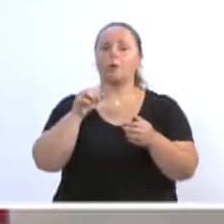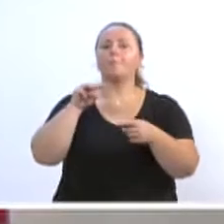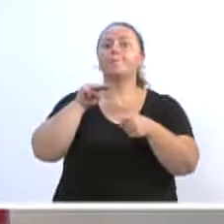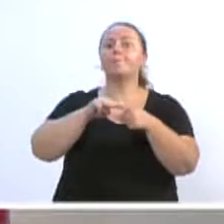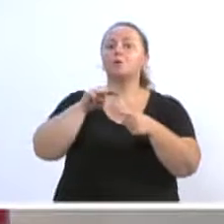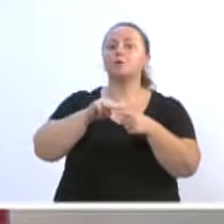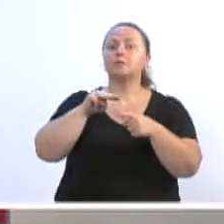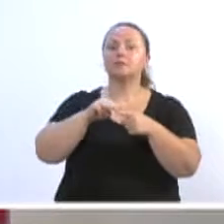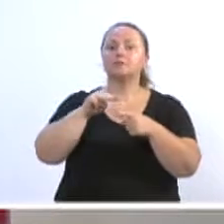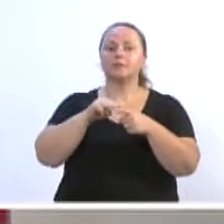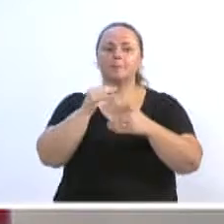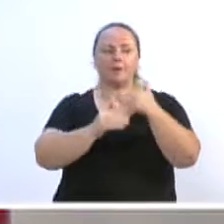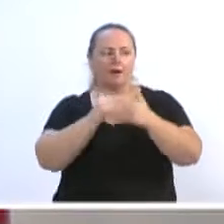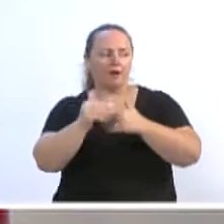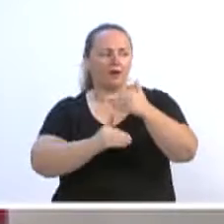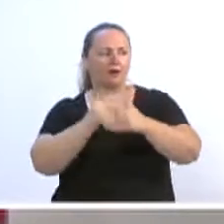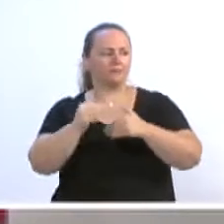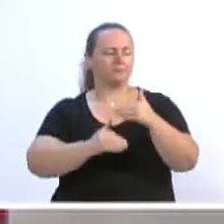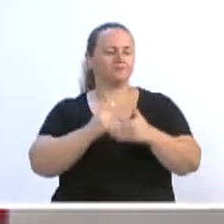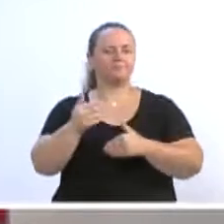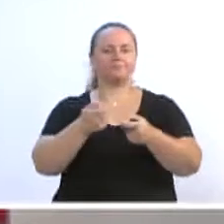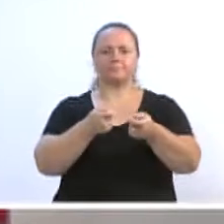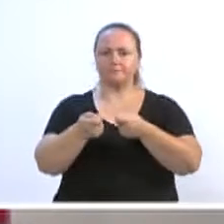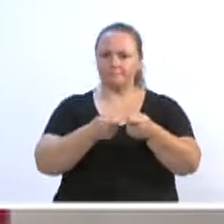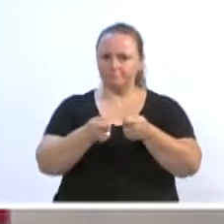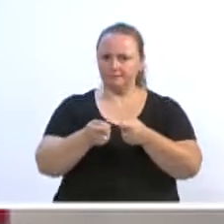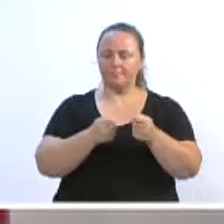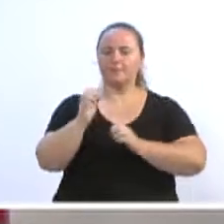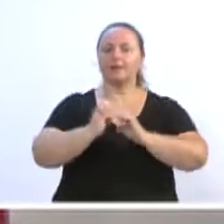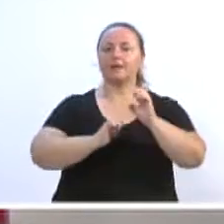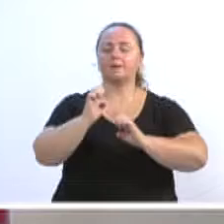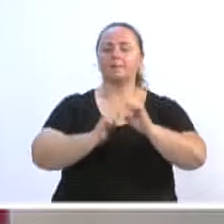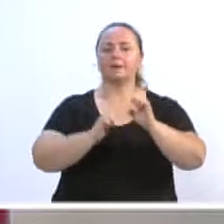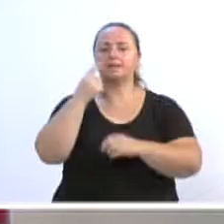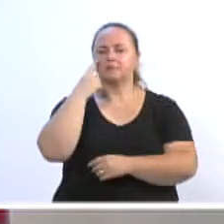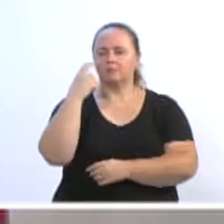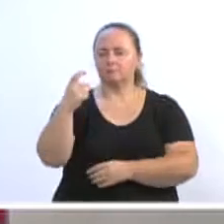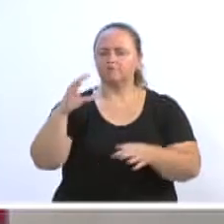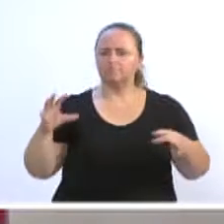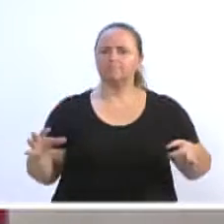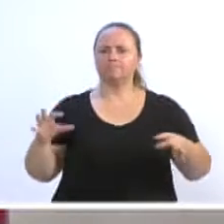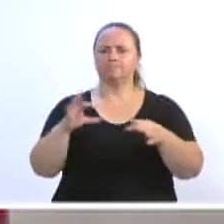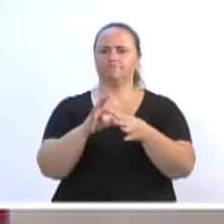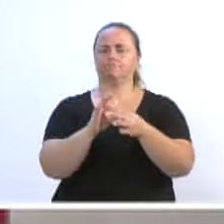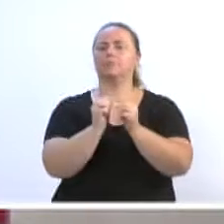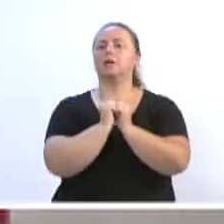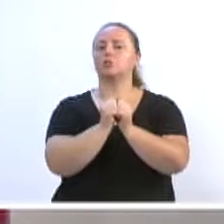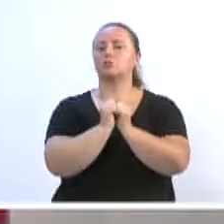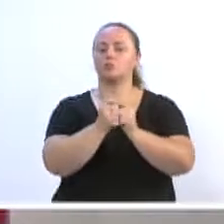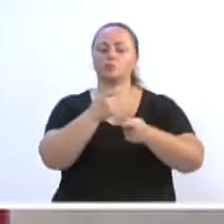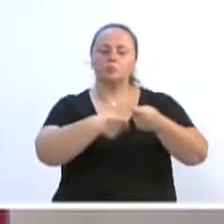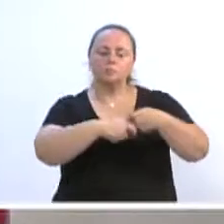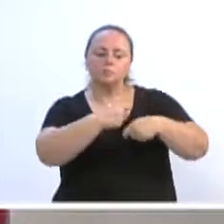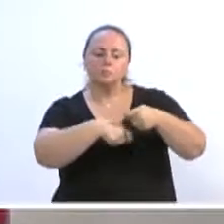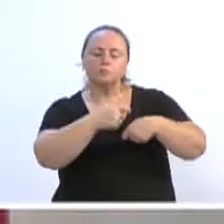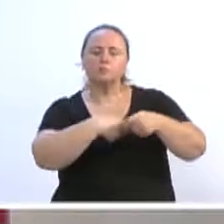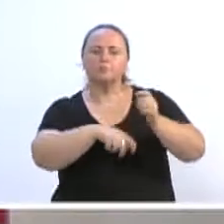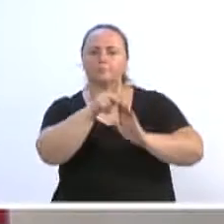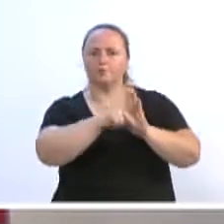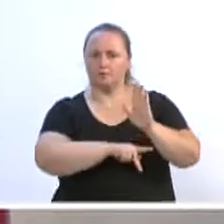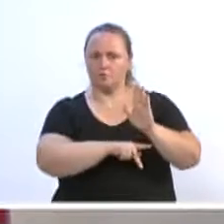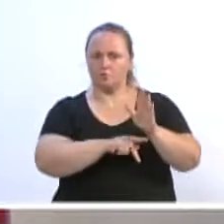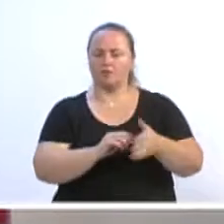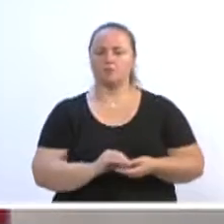de Desenvolvimento Econômico de Blumenau, e as empresas interessadas, que são empresas âncoras, que ajudam a financiar o projeto. Então,